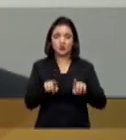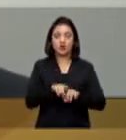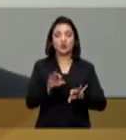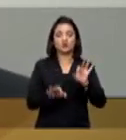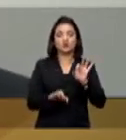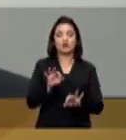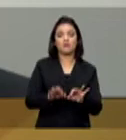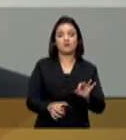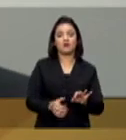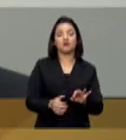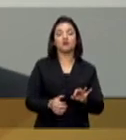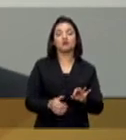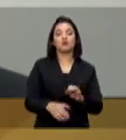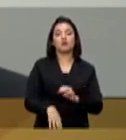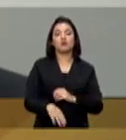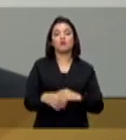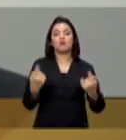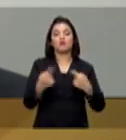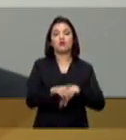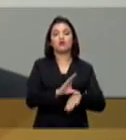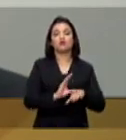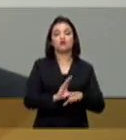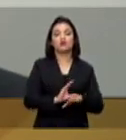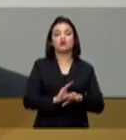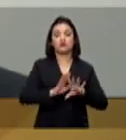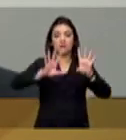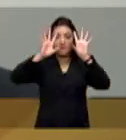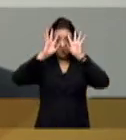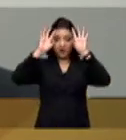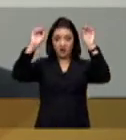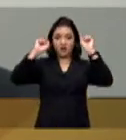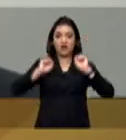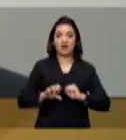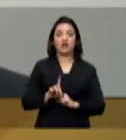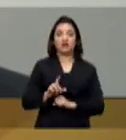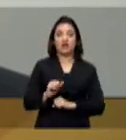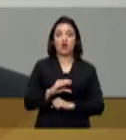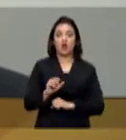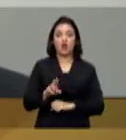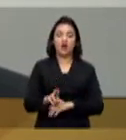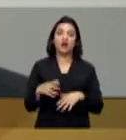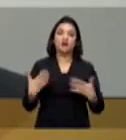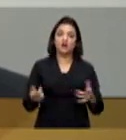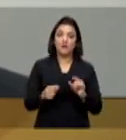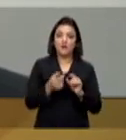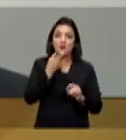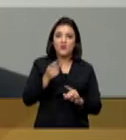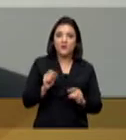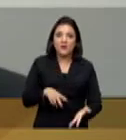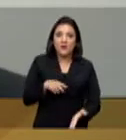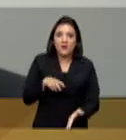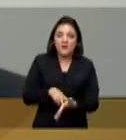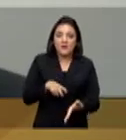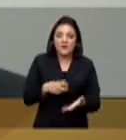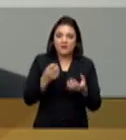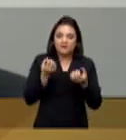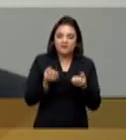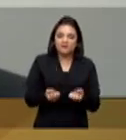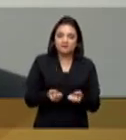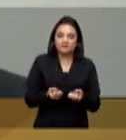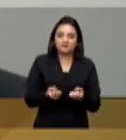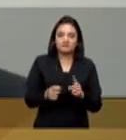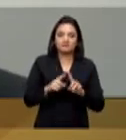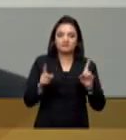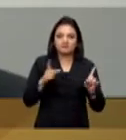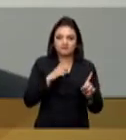arguição de inconstitucionalidade pela Corte Especial do Tribunal da Cor, afastando, porém, o rigor da norma e aplicando-se o preceito secundário